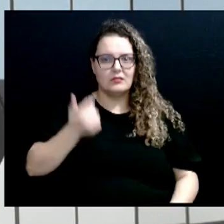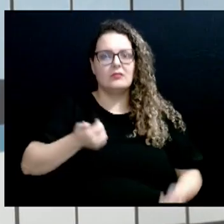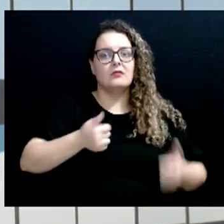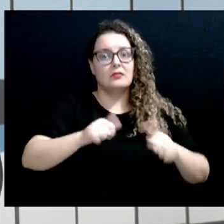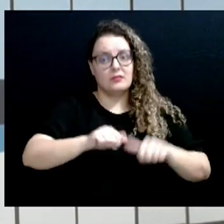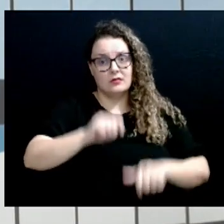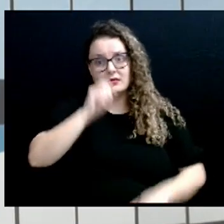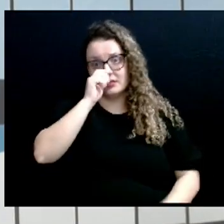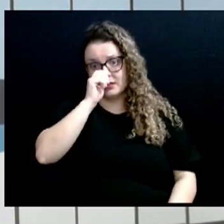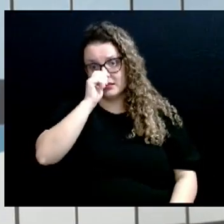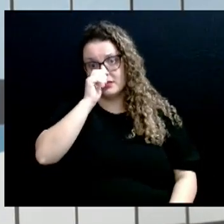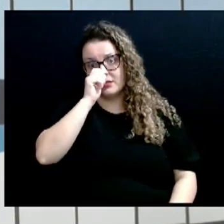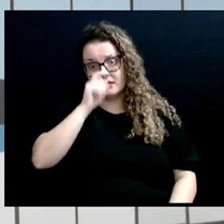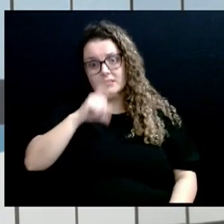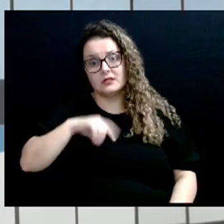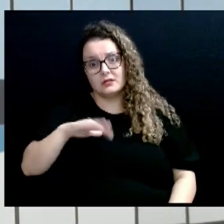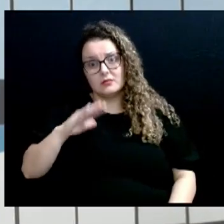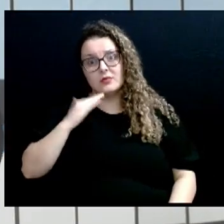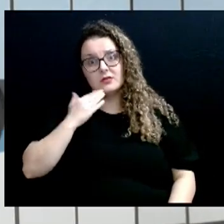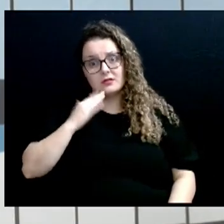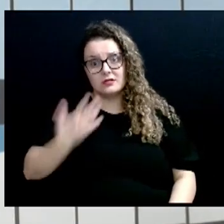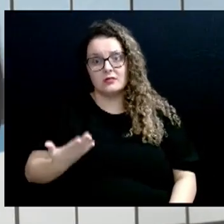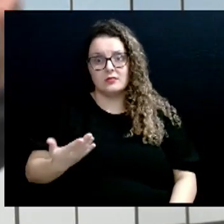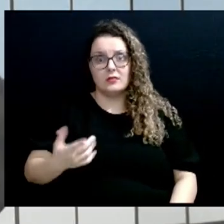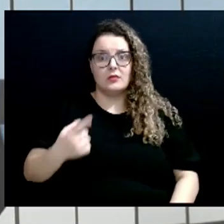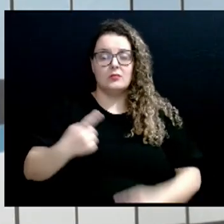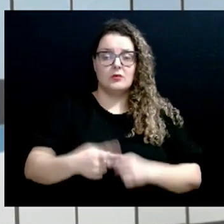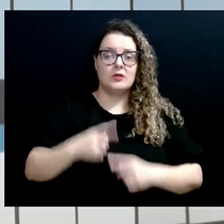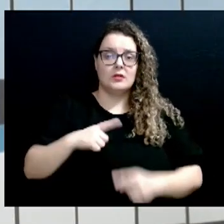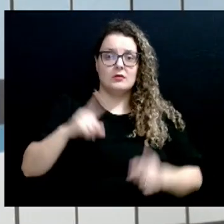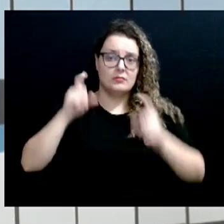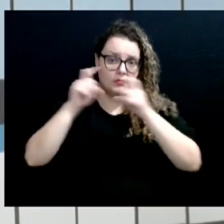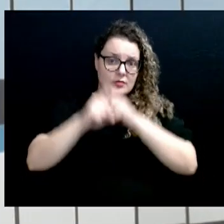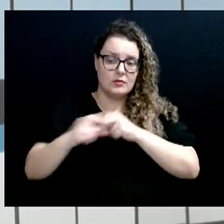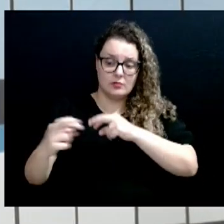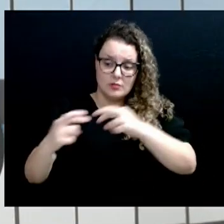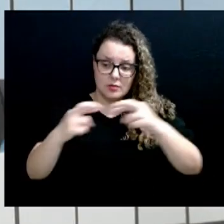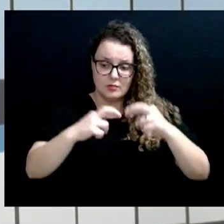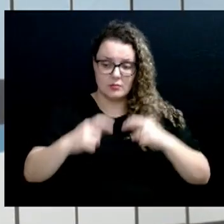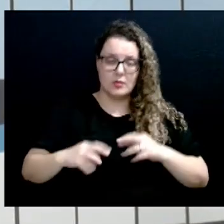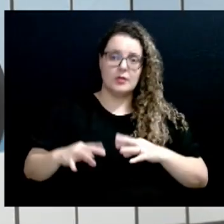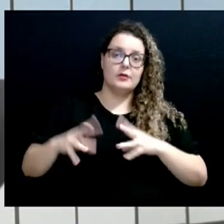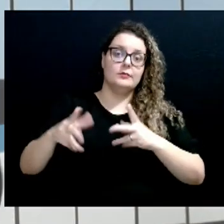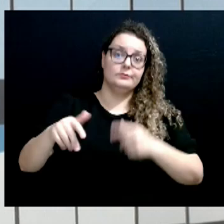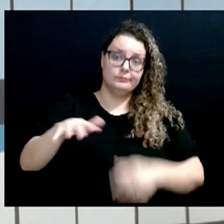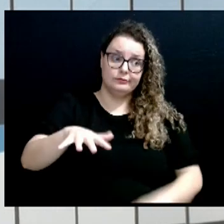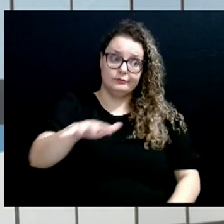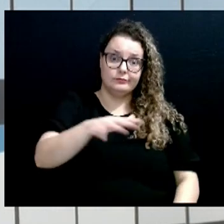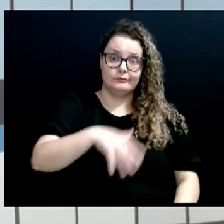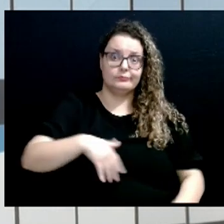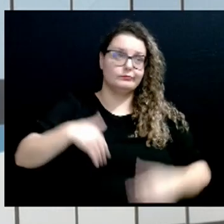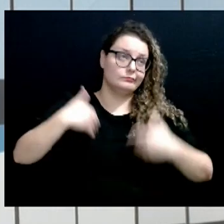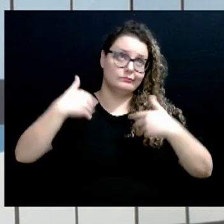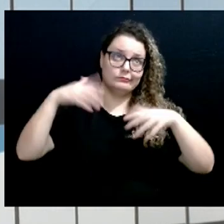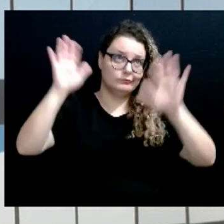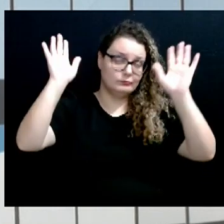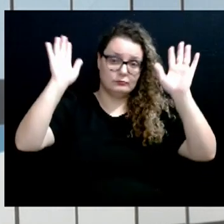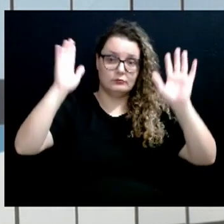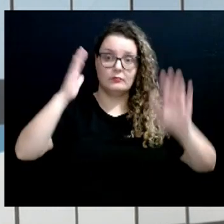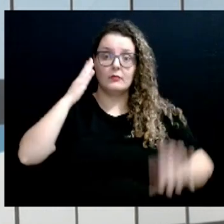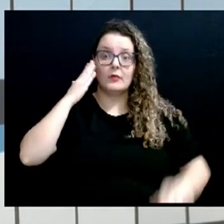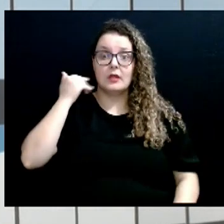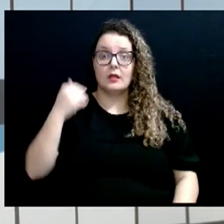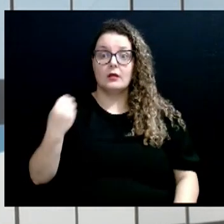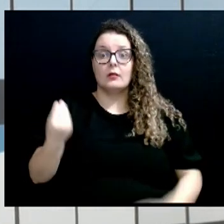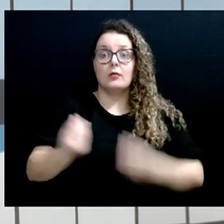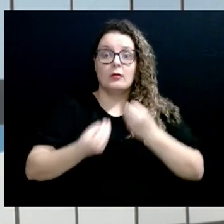mais falhas ainda, mesmo porque vai haver essa dificuldade para fiscalizar todo esse povo por aí, né? A Deus dará, sabe-se lá como que eles vão estar fazendo essas